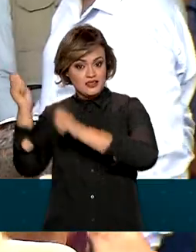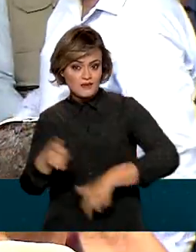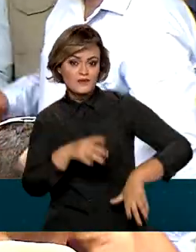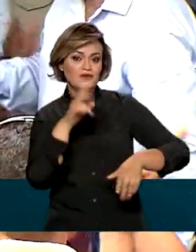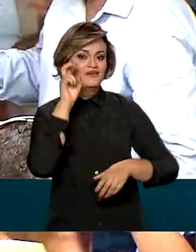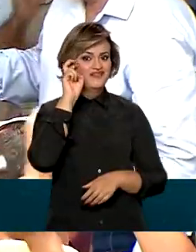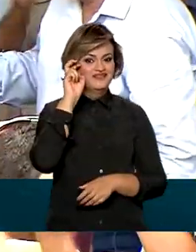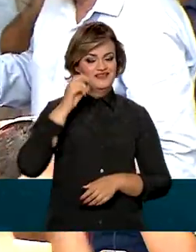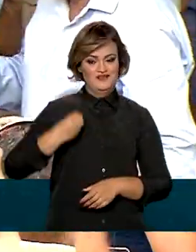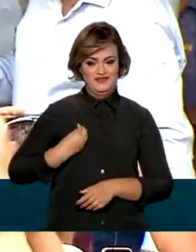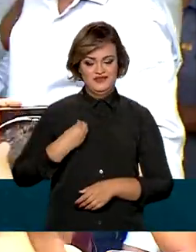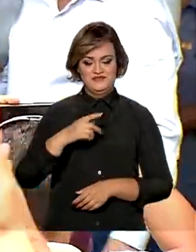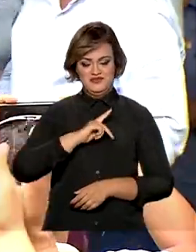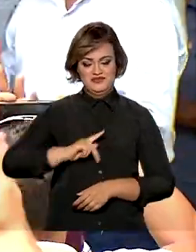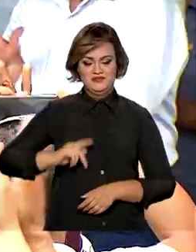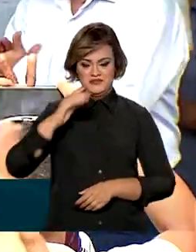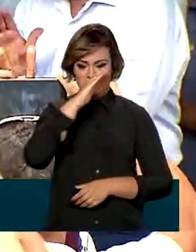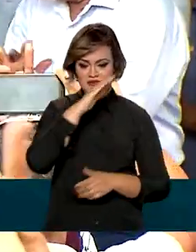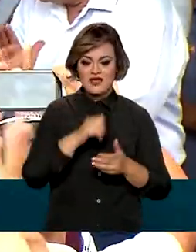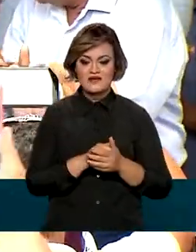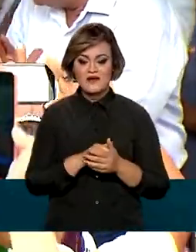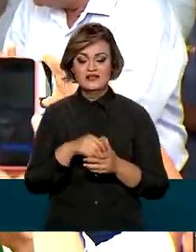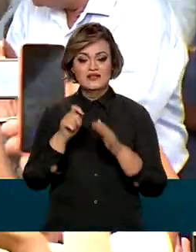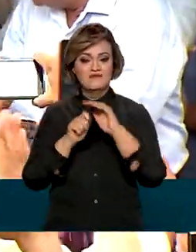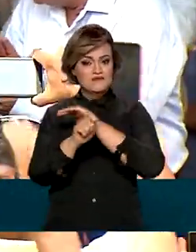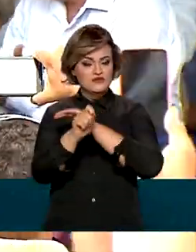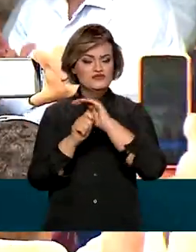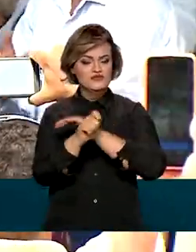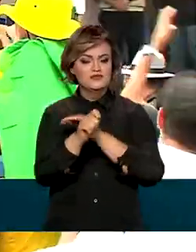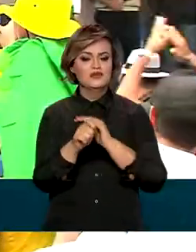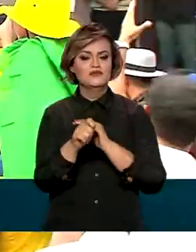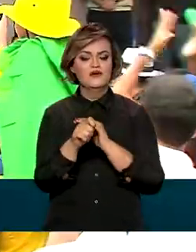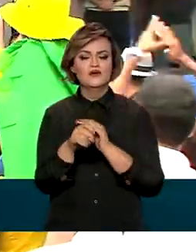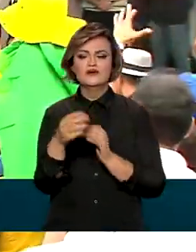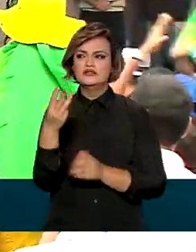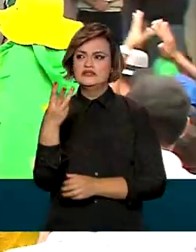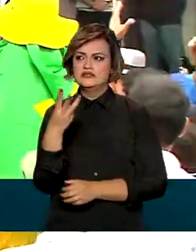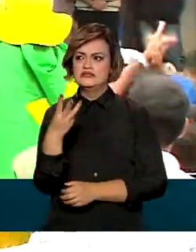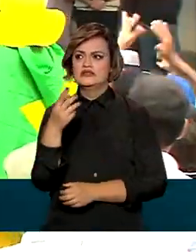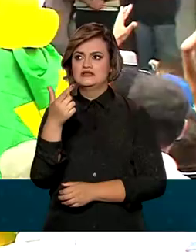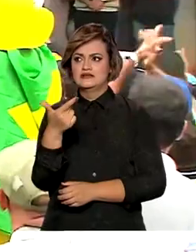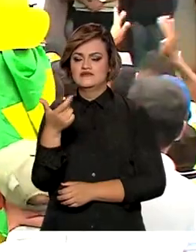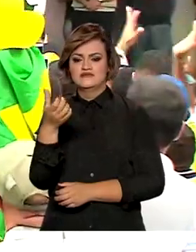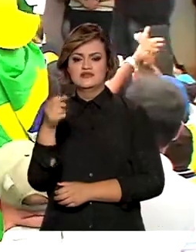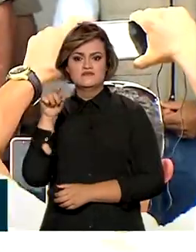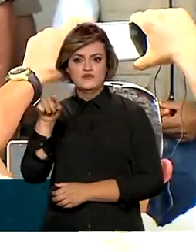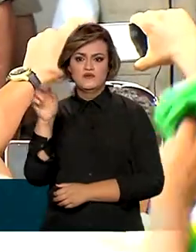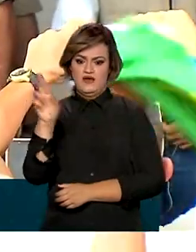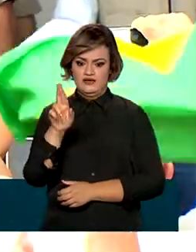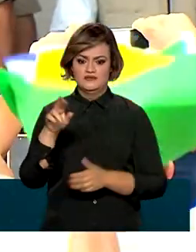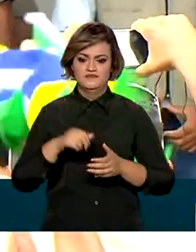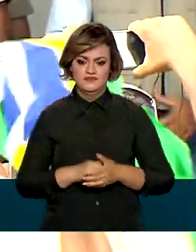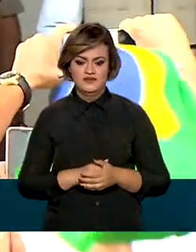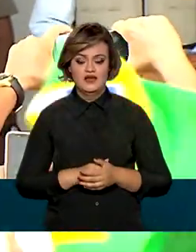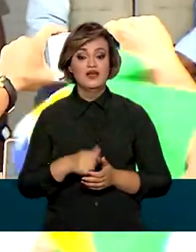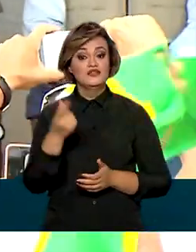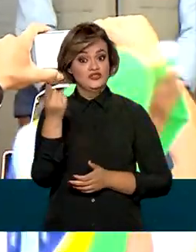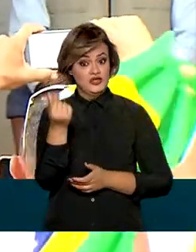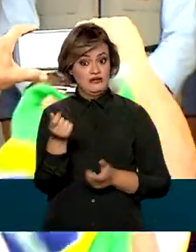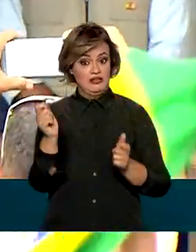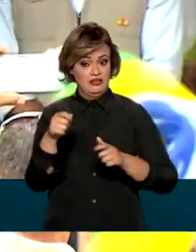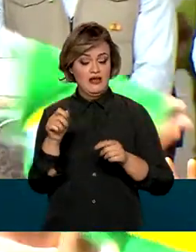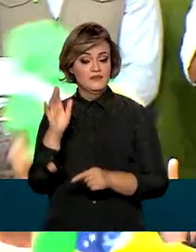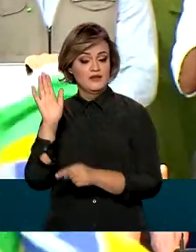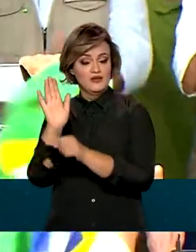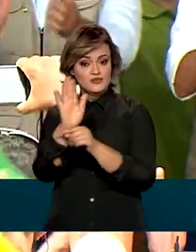quinta-feira pelo presidente Jair Bolsonaro, recebeu investimentos federais da ordem de 326 mil reais, recursos que vão ajudar